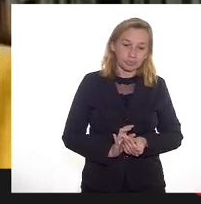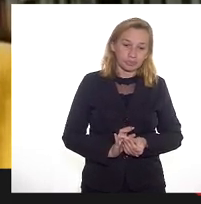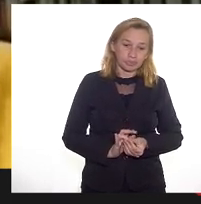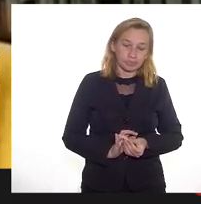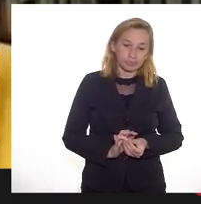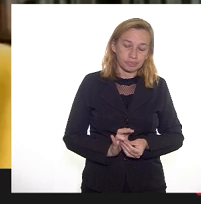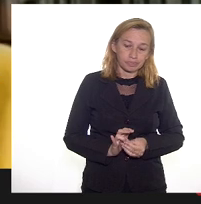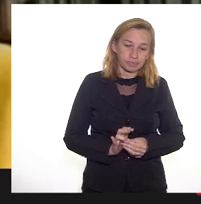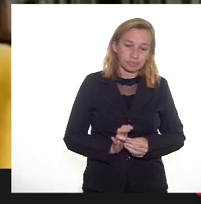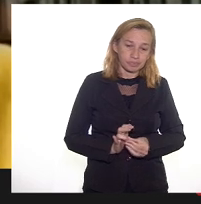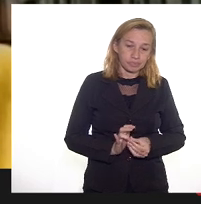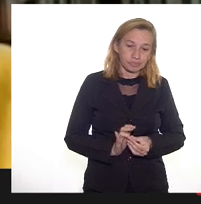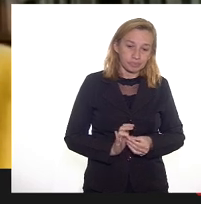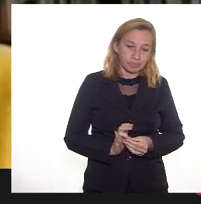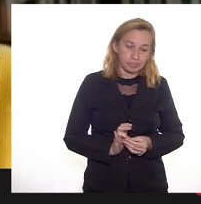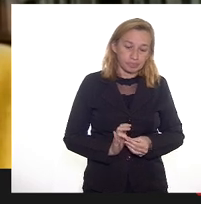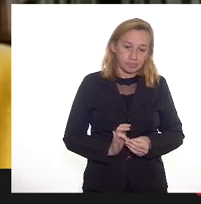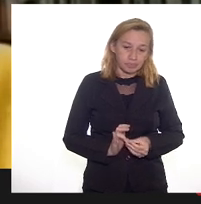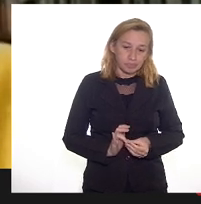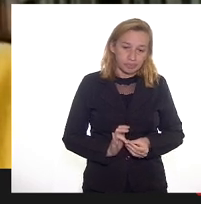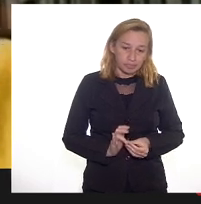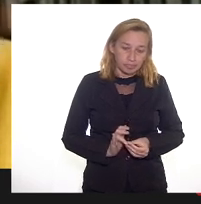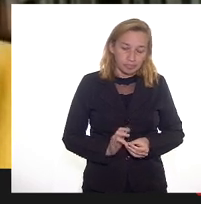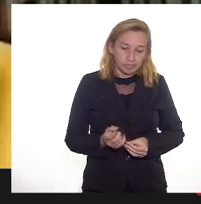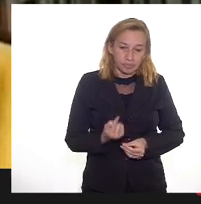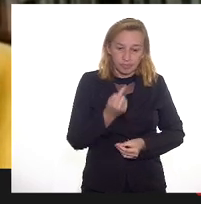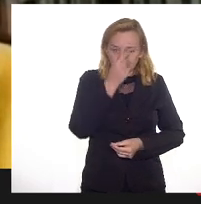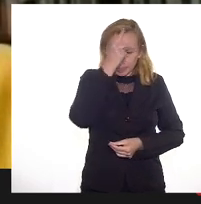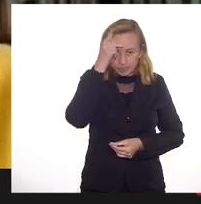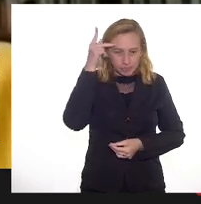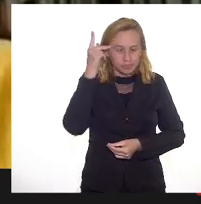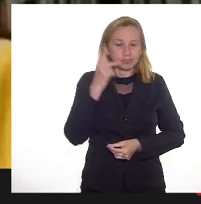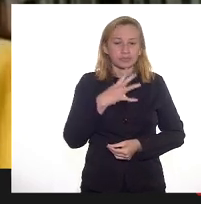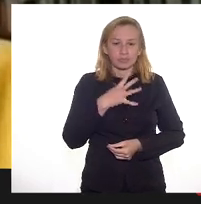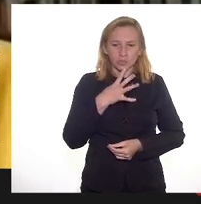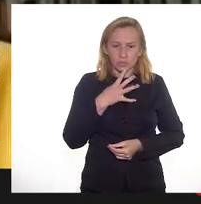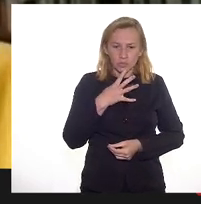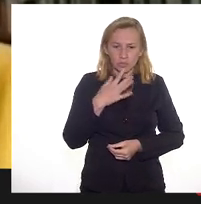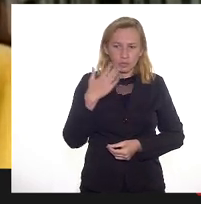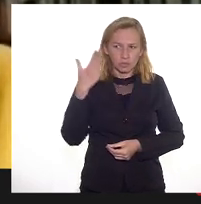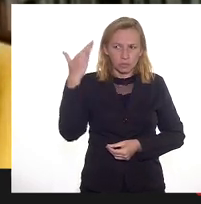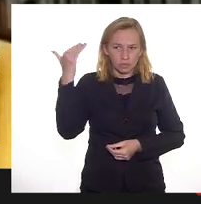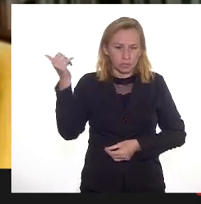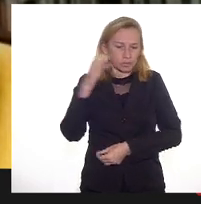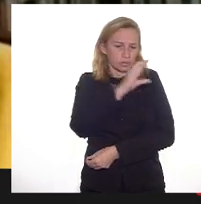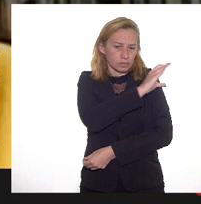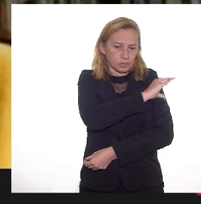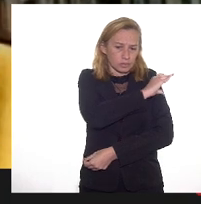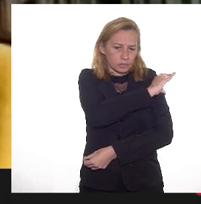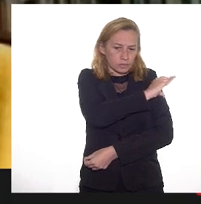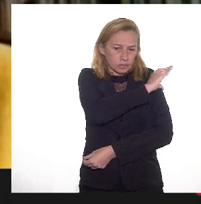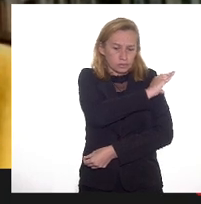esclarecedor de uma pessoa conhecidíssima em Campos,